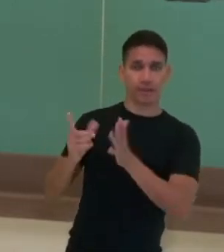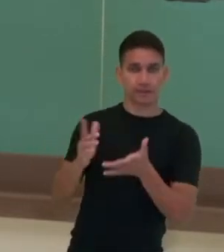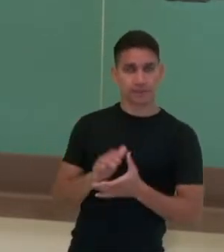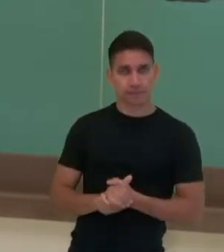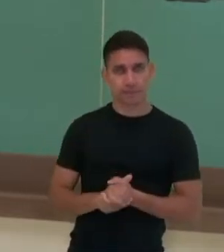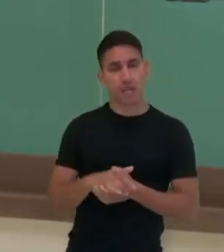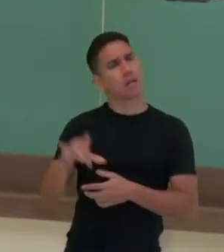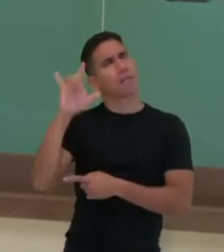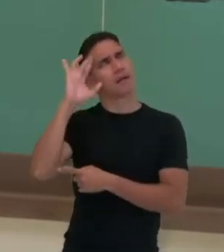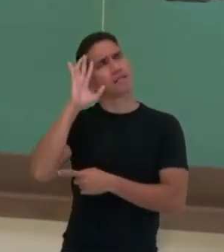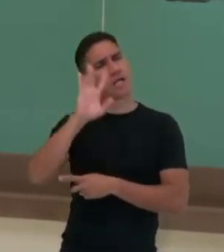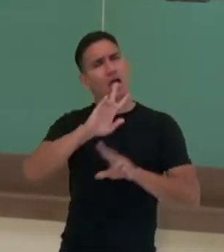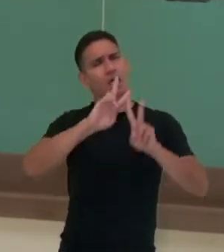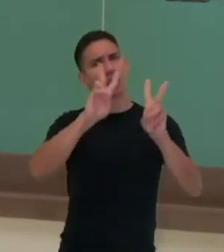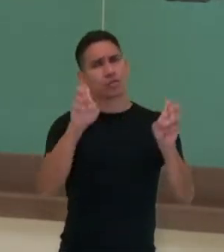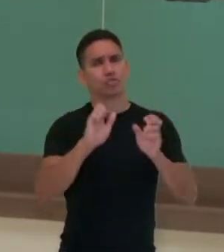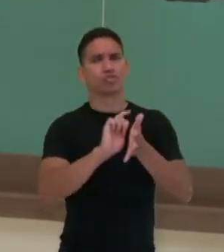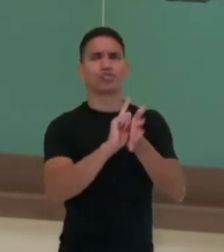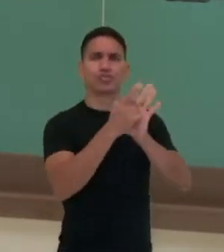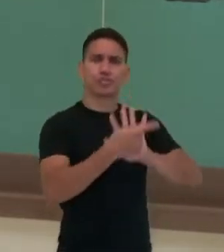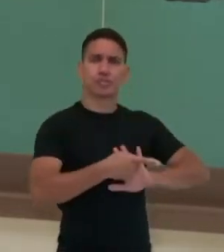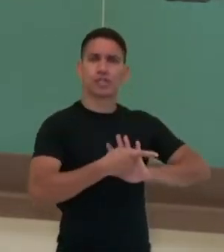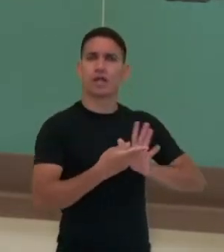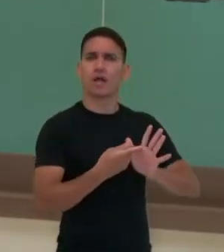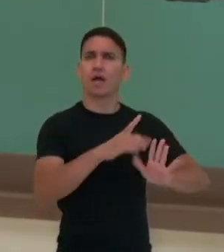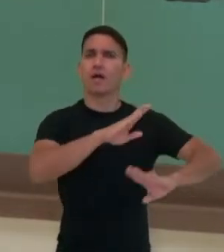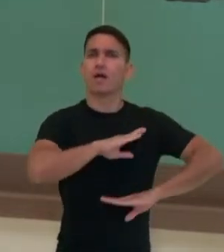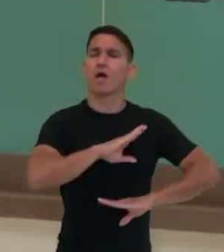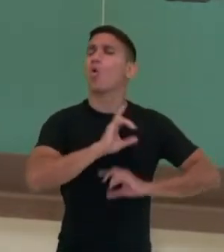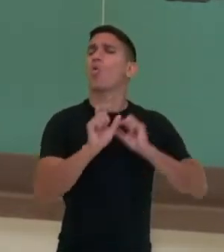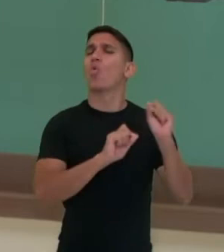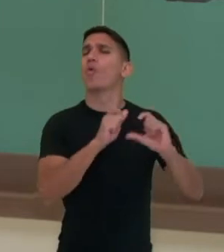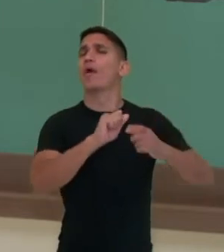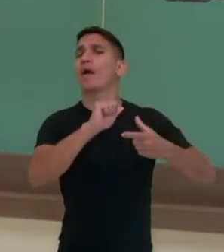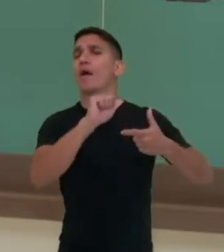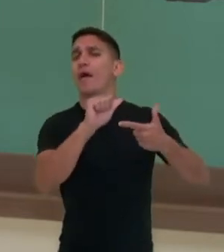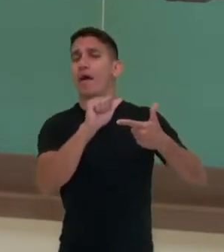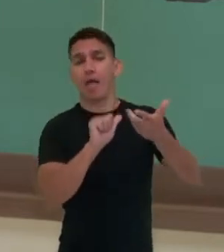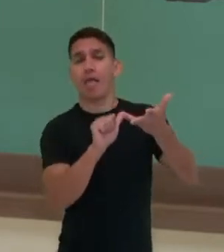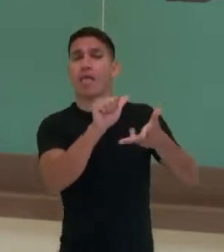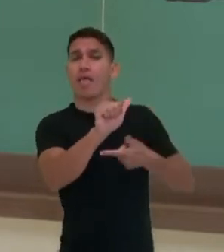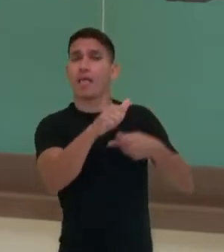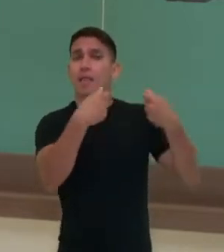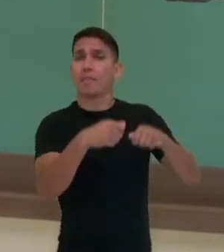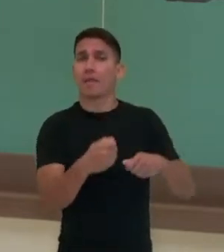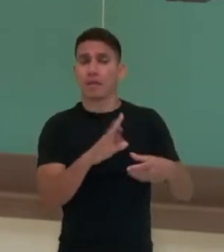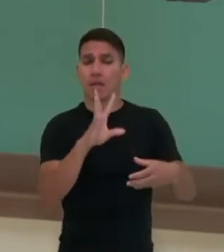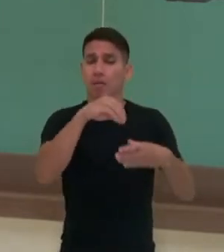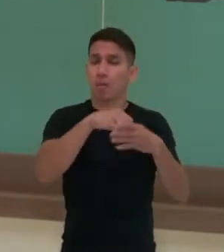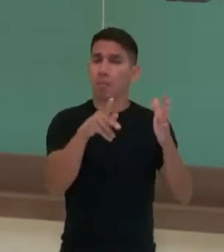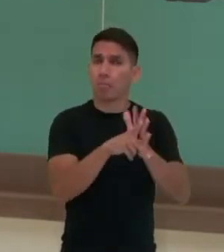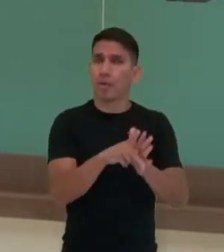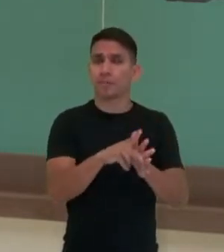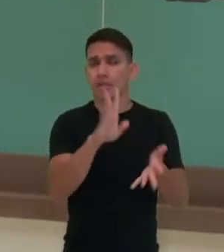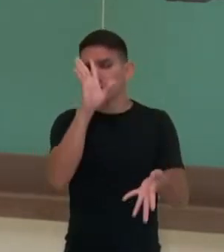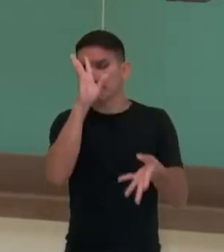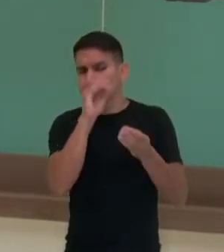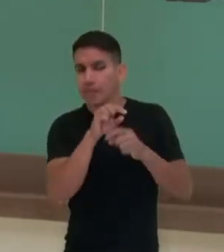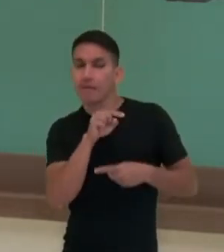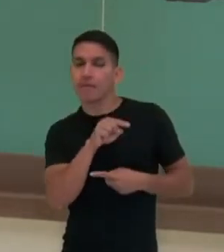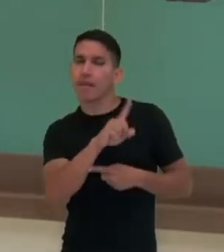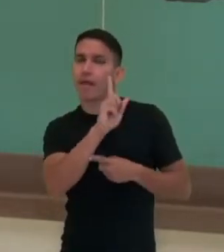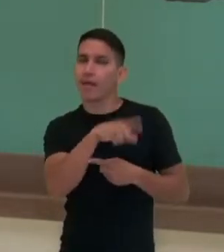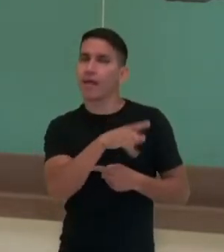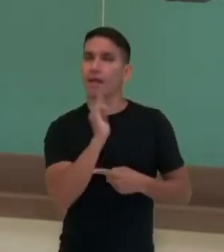gênero causo, quais seriam, então, os elementos que eu preciso observar ali para reconhecer aquele